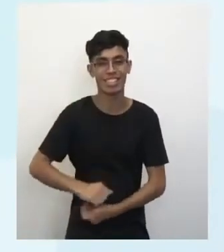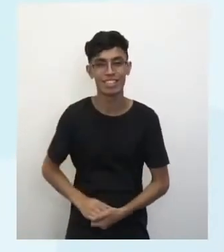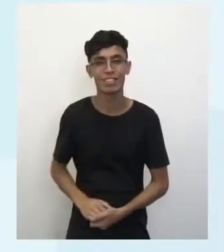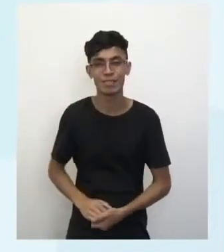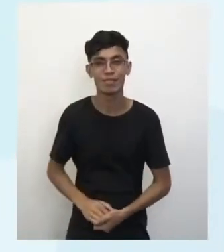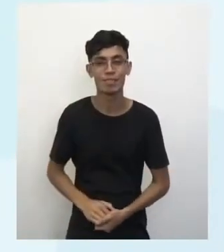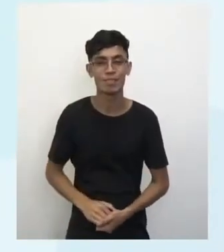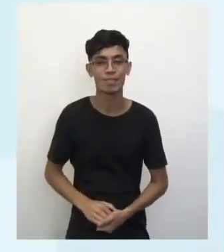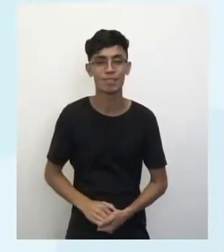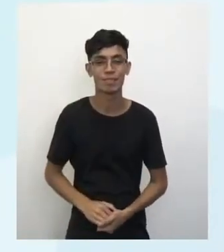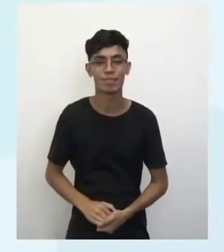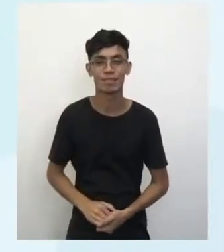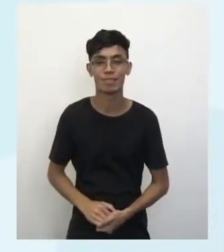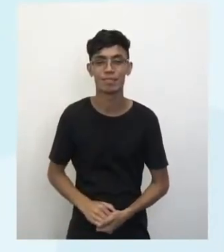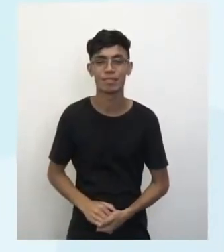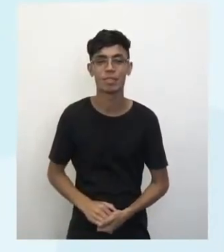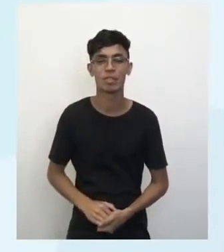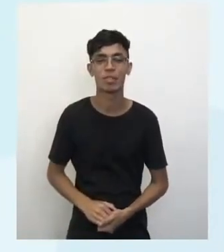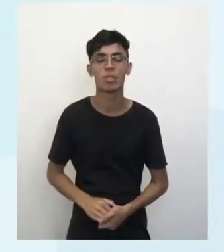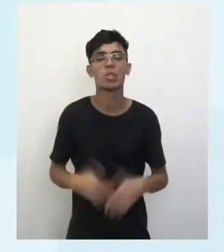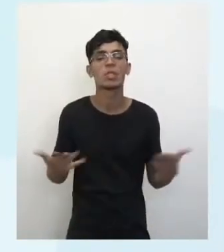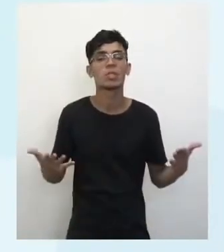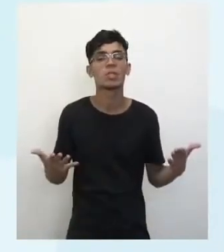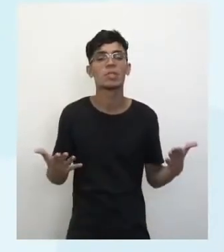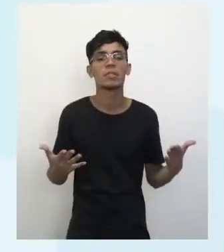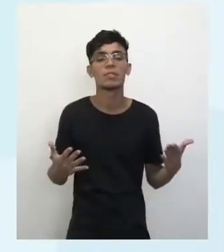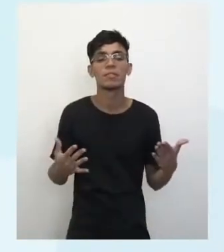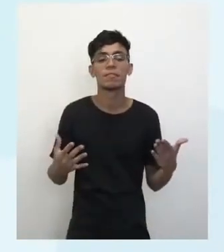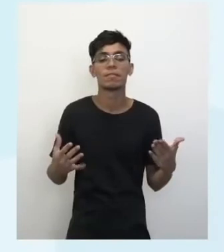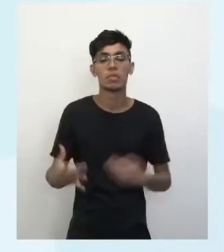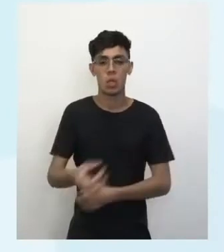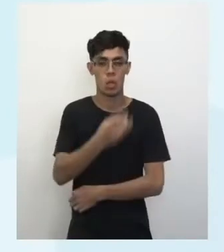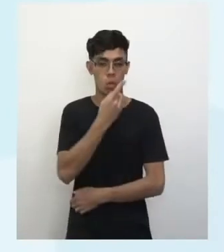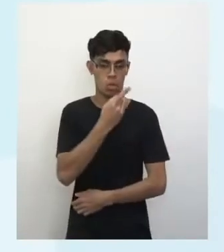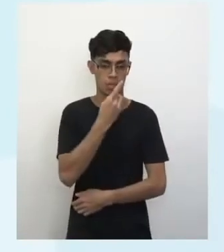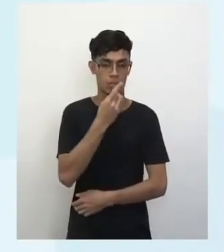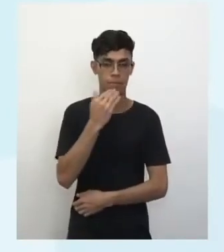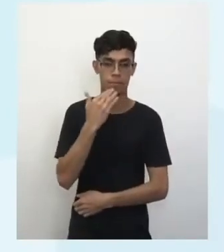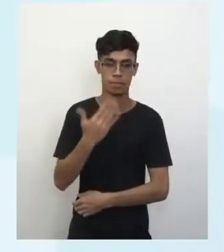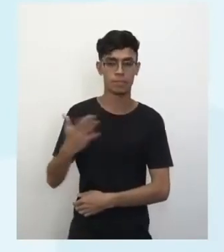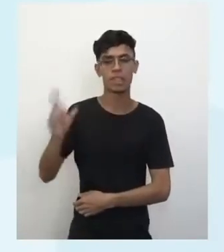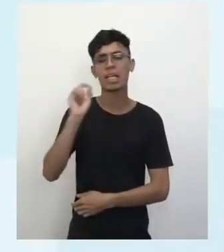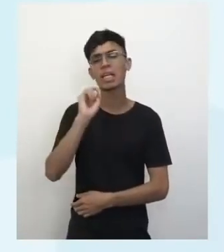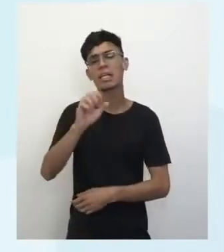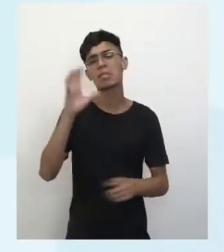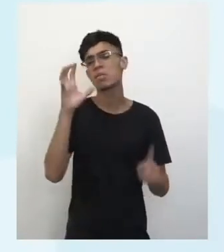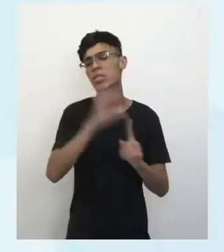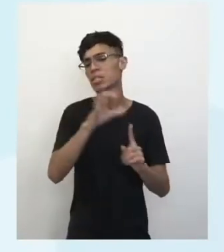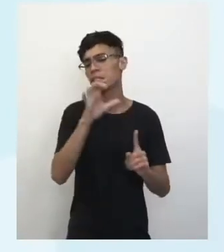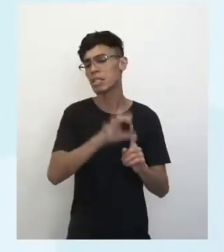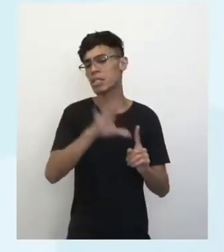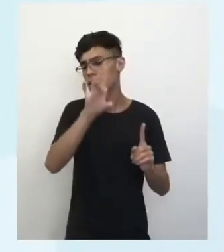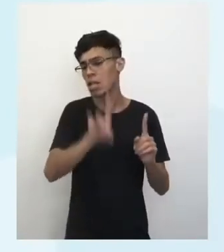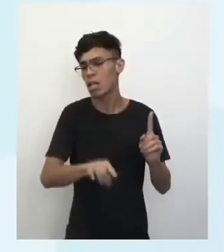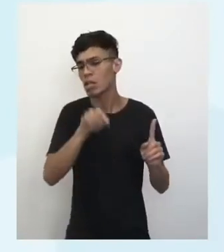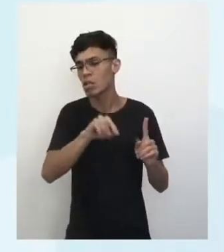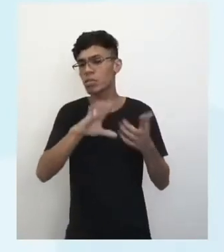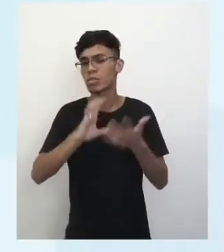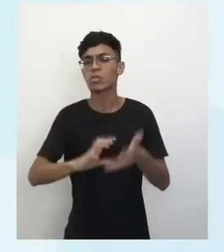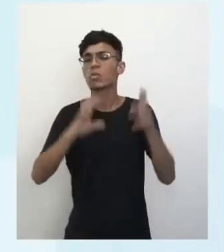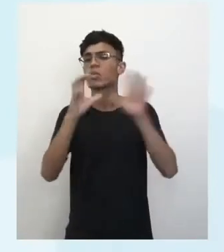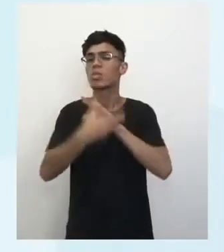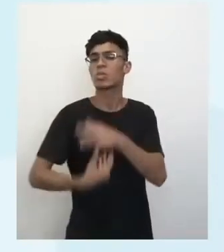bem. Aí eu quero saber, de acordo com Charles Darwin, ó, tá aí, o que influencia diretamente a evolução dos